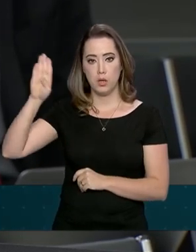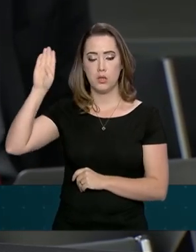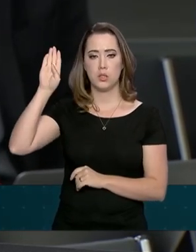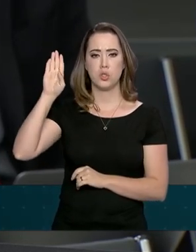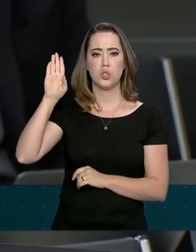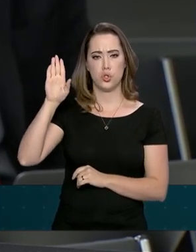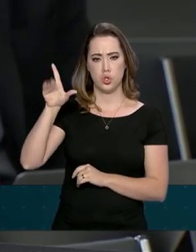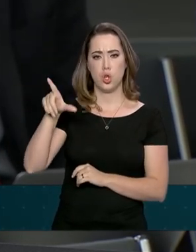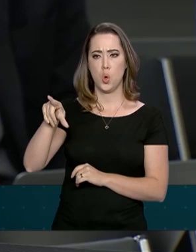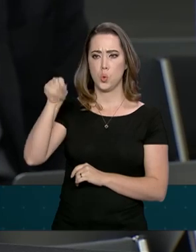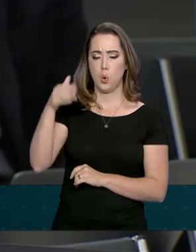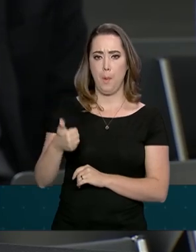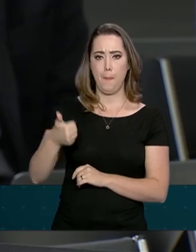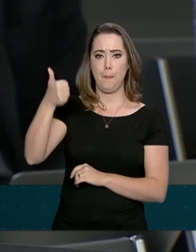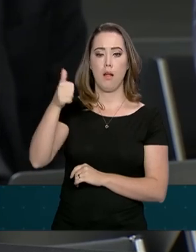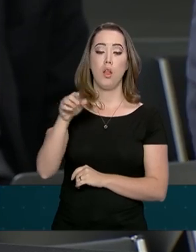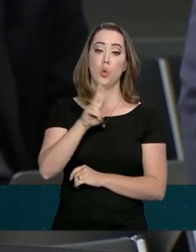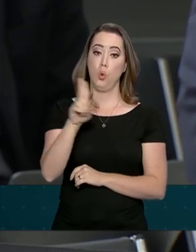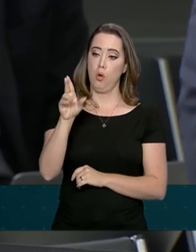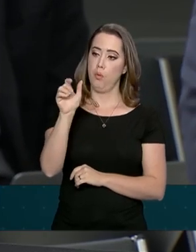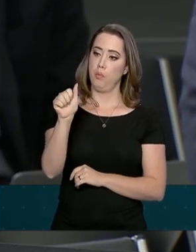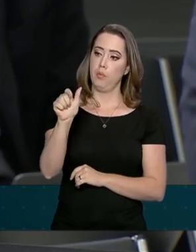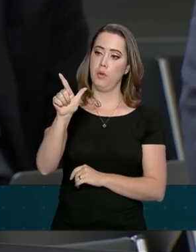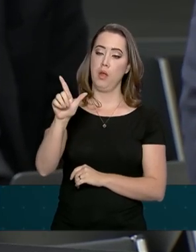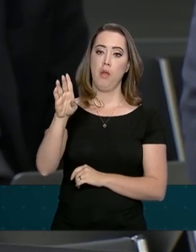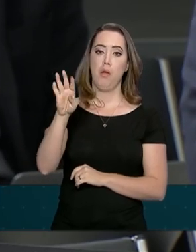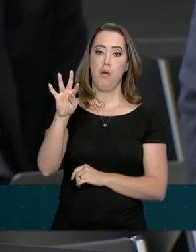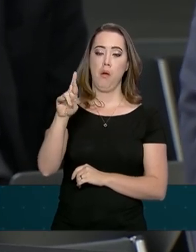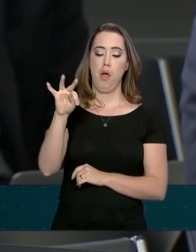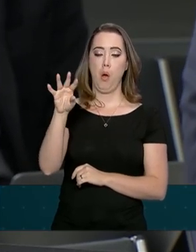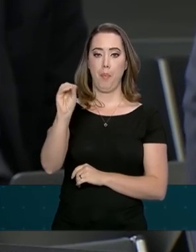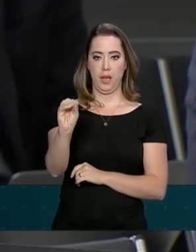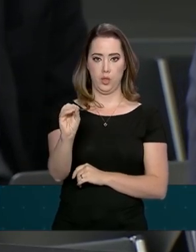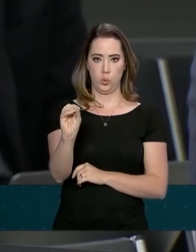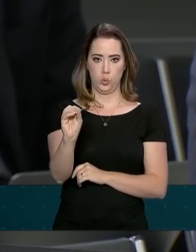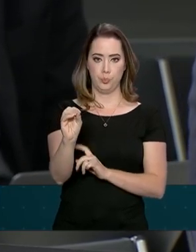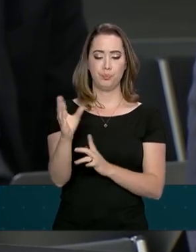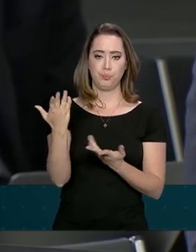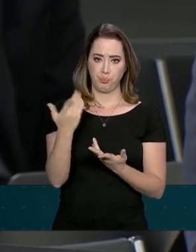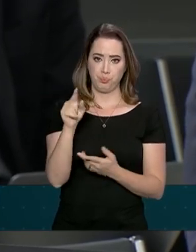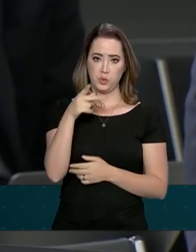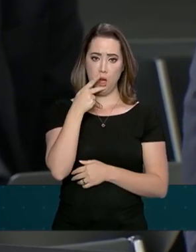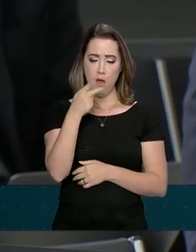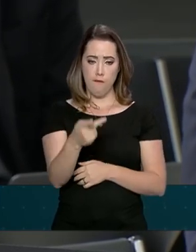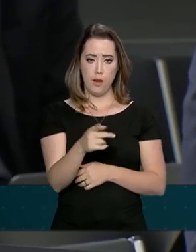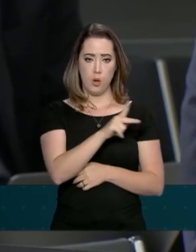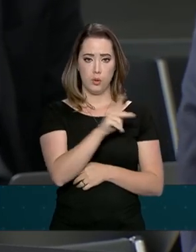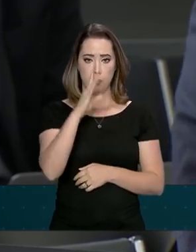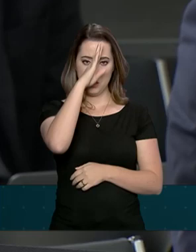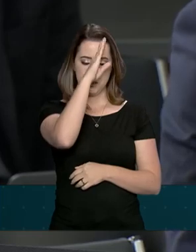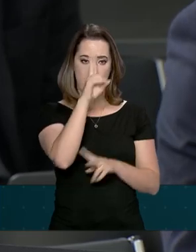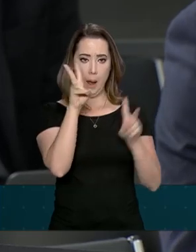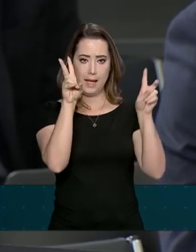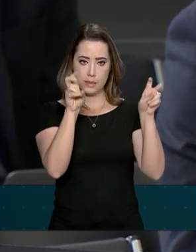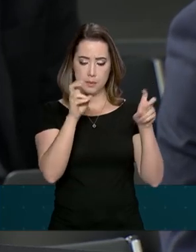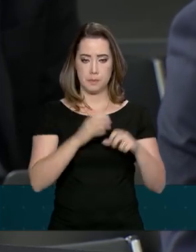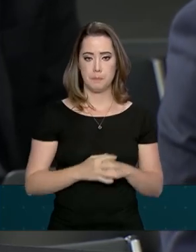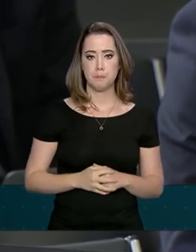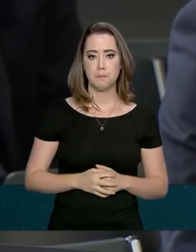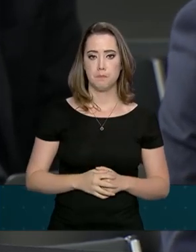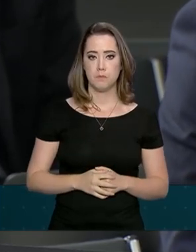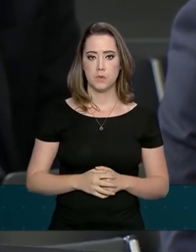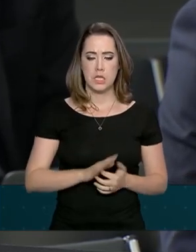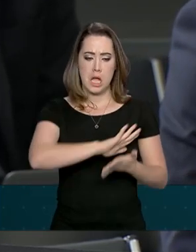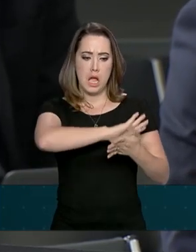governo aguarda fernandes referiu-se ao presidente bolsonaro comum as pás e